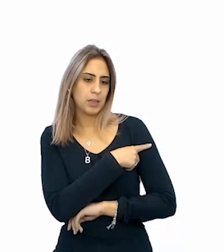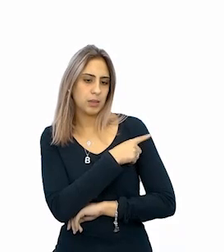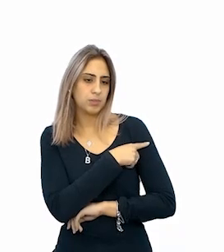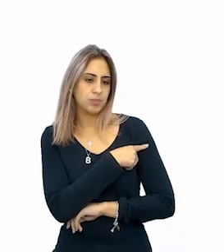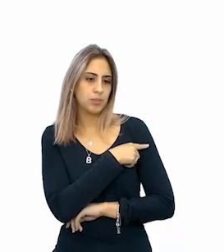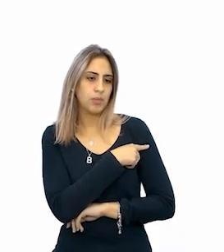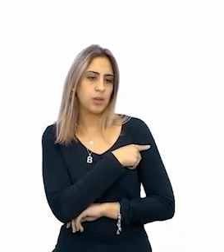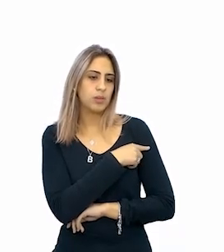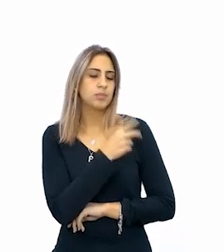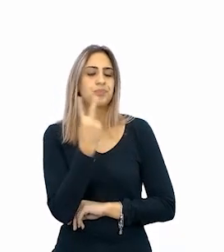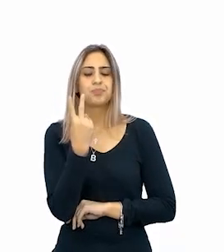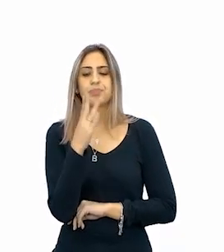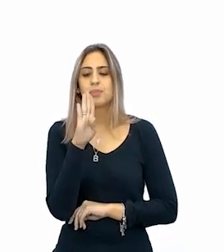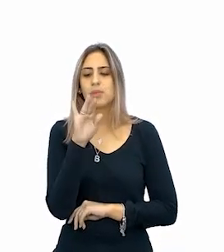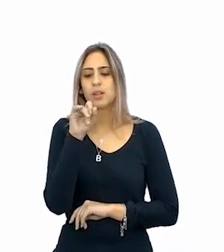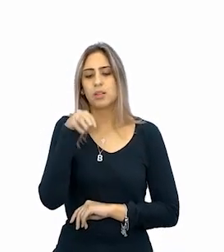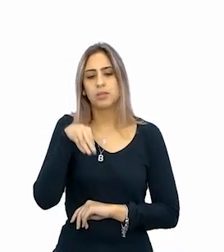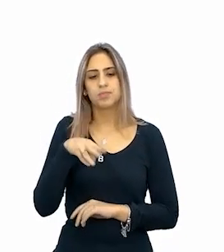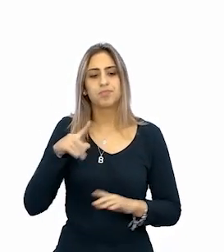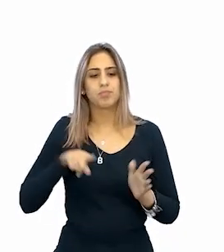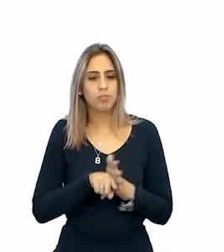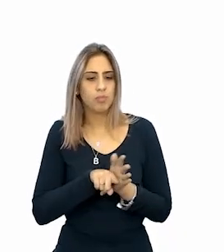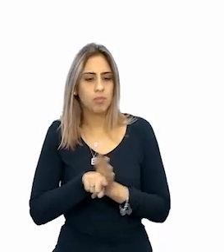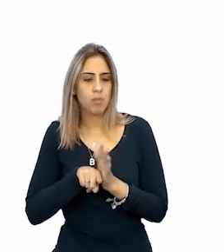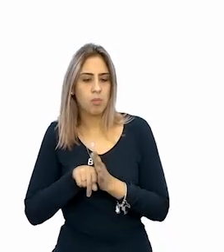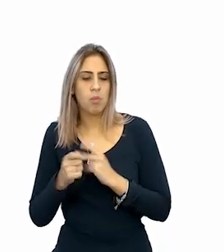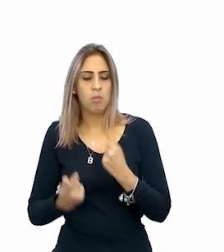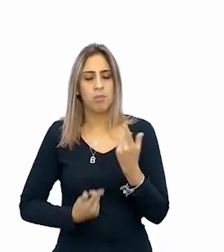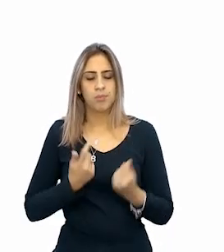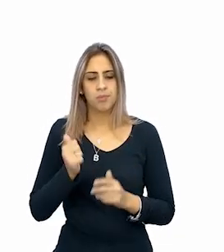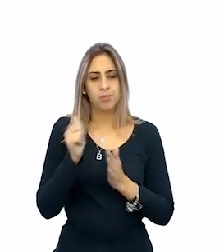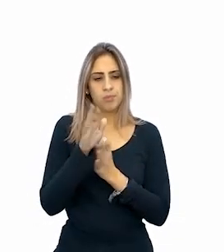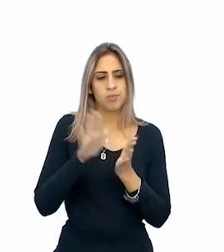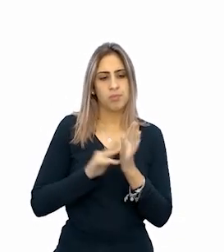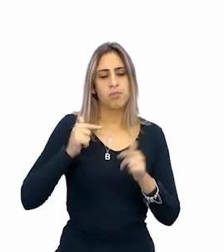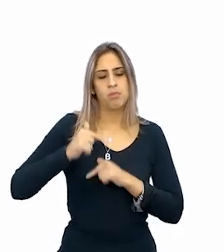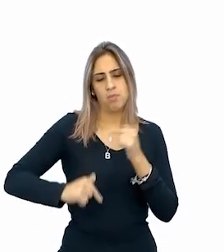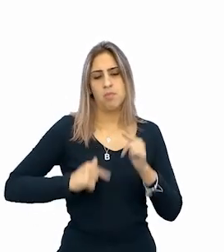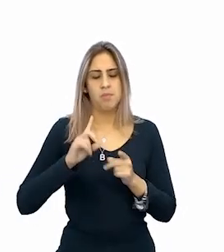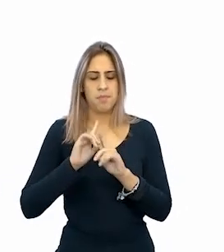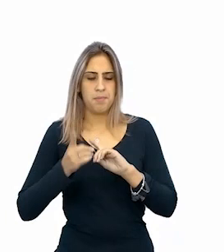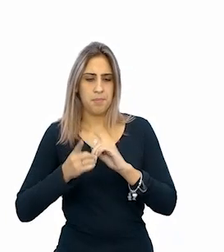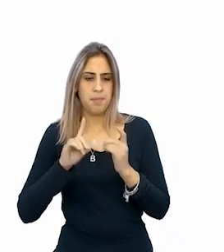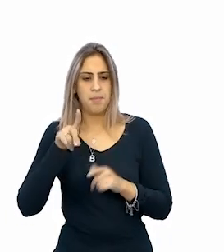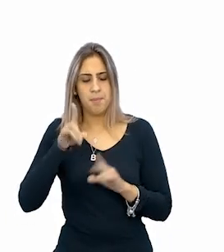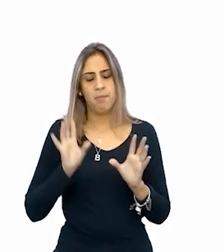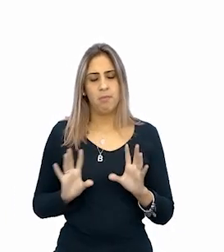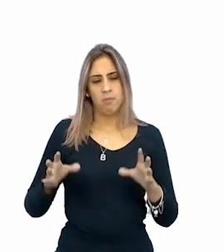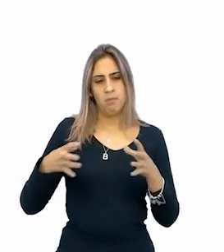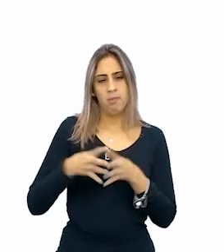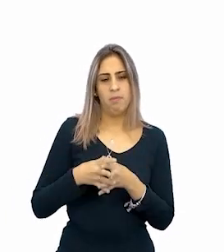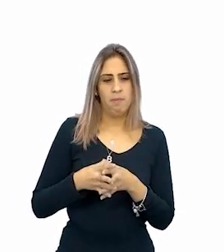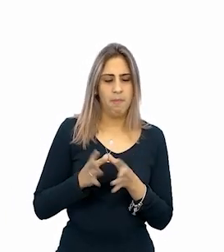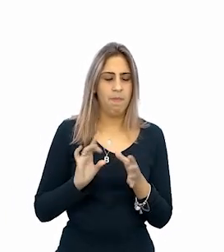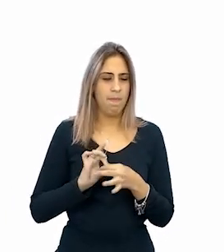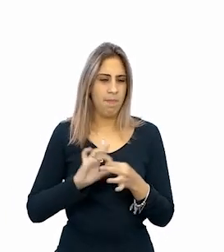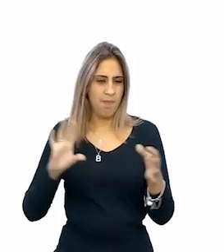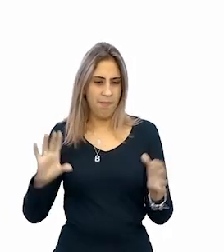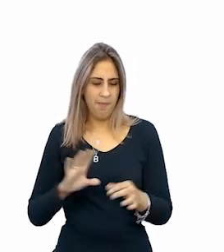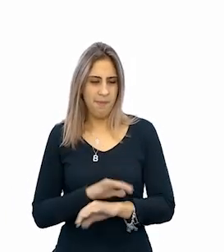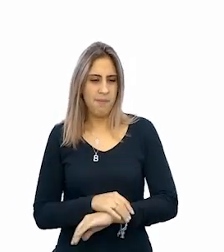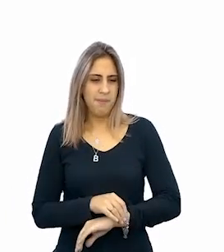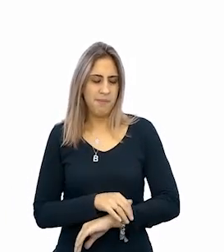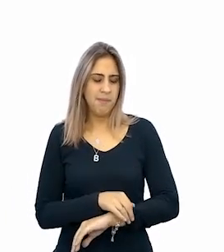segundo bimestre, explorando algumas atividades e o trabalho didático que elas convocam e permitem.